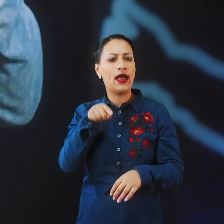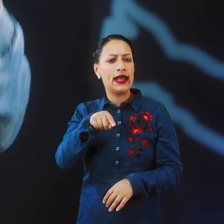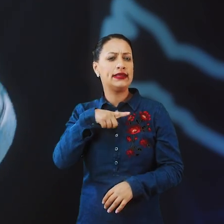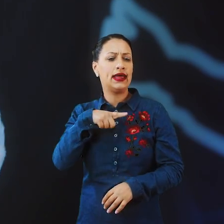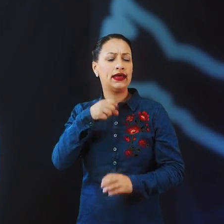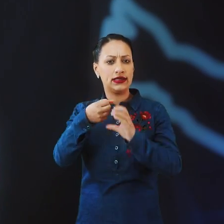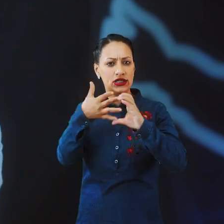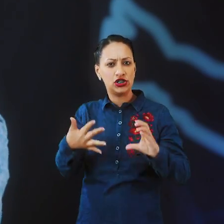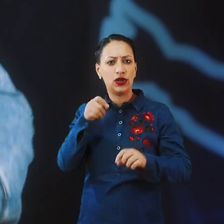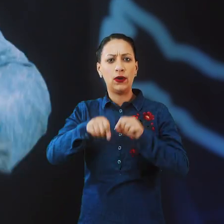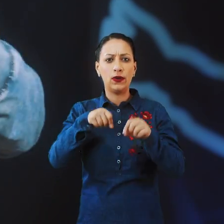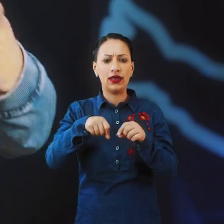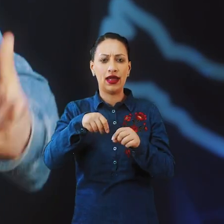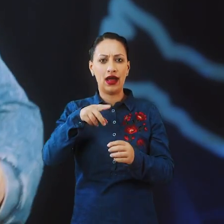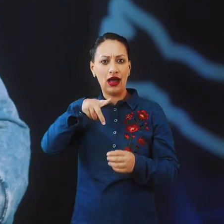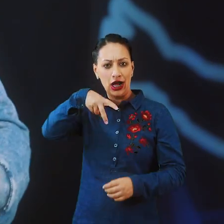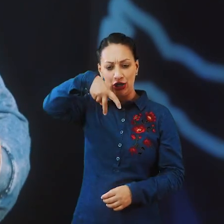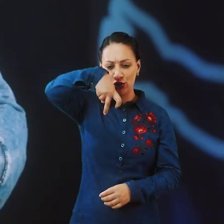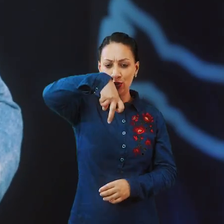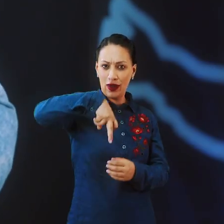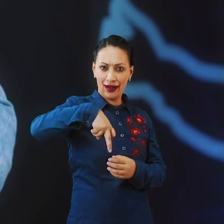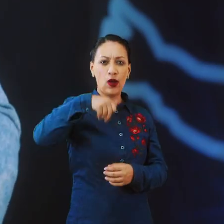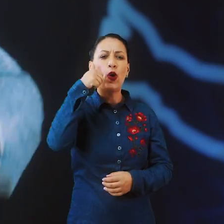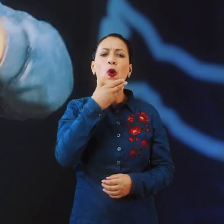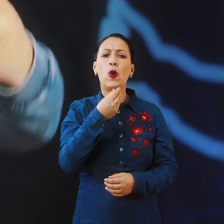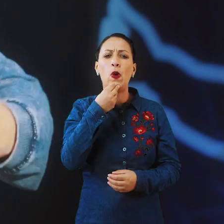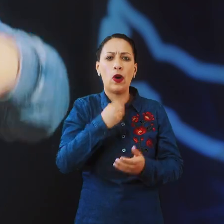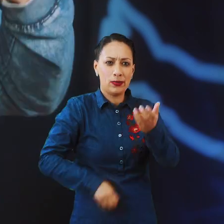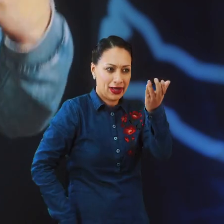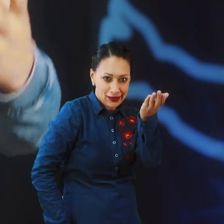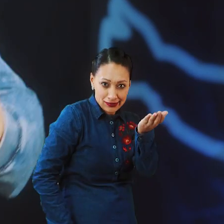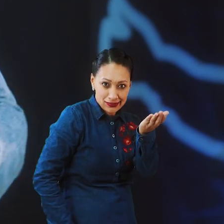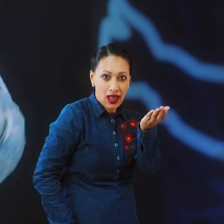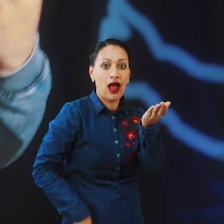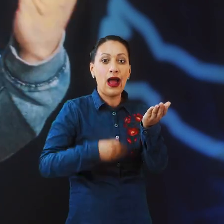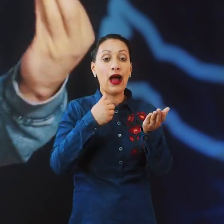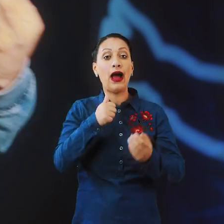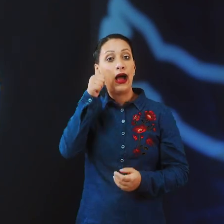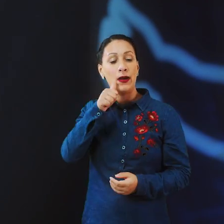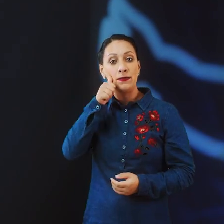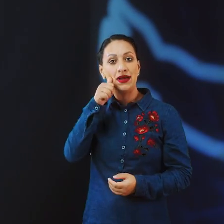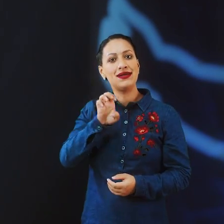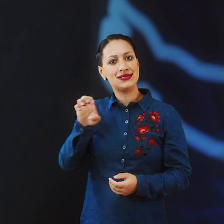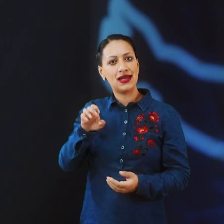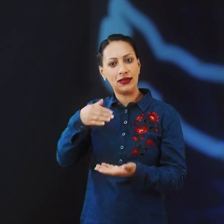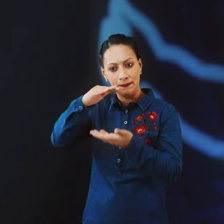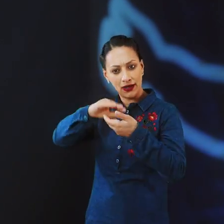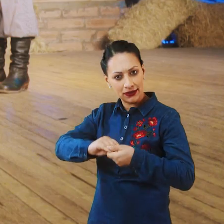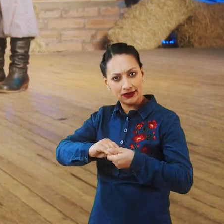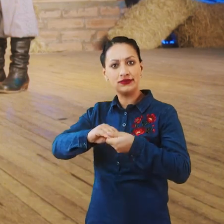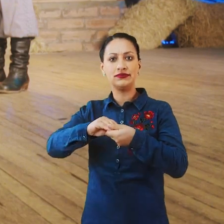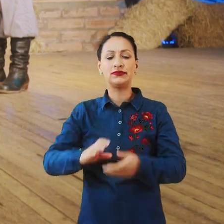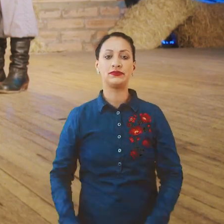um ajoelhar em frente à sua prenda, onde o homem estende a mão direita e ela a mão esquerda e ambos se tomam pelas mãos.